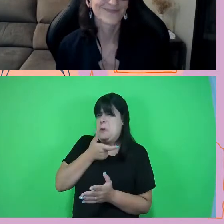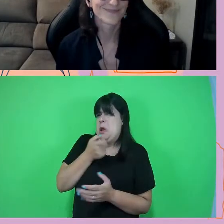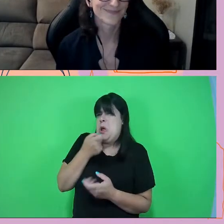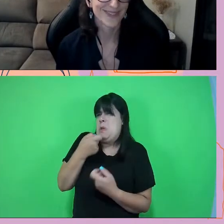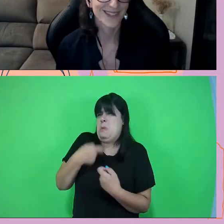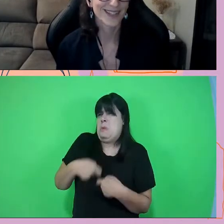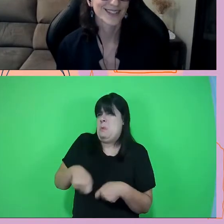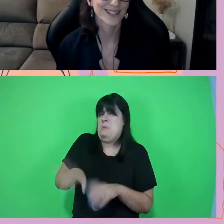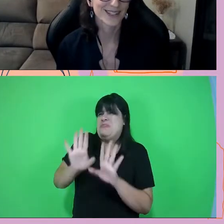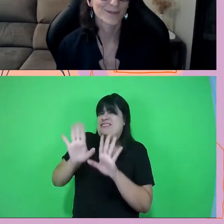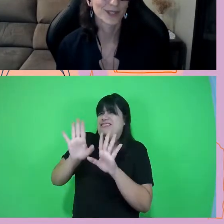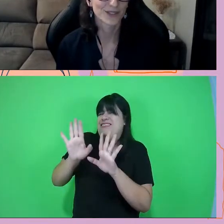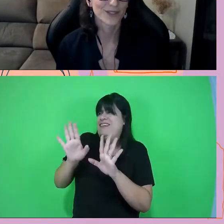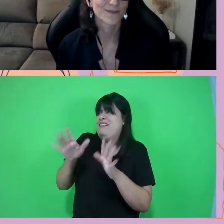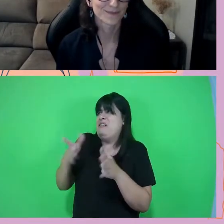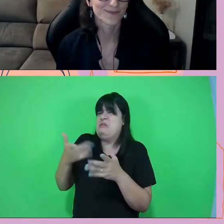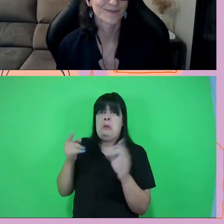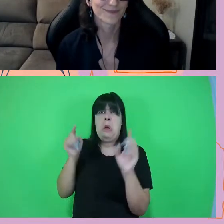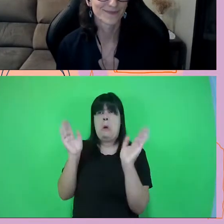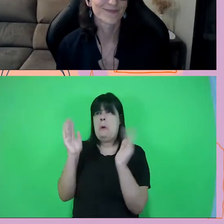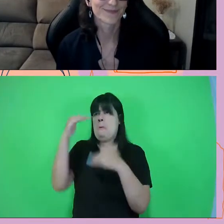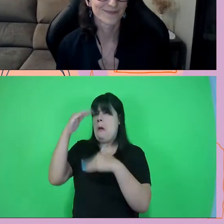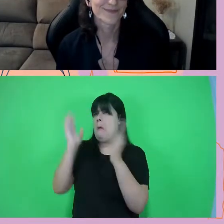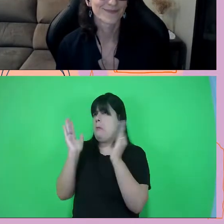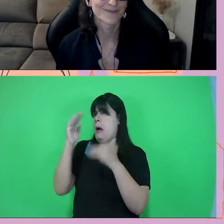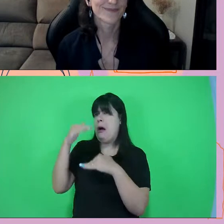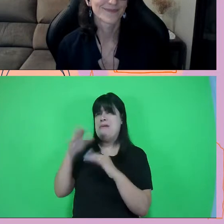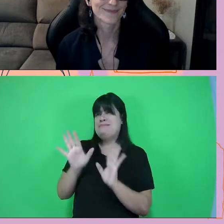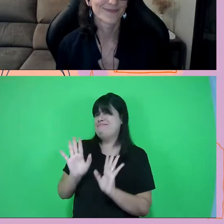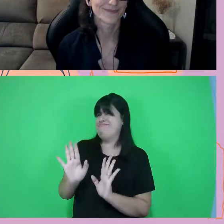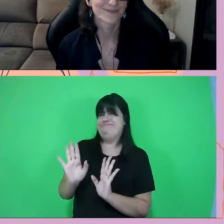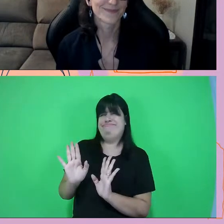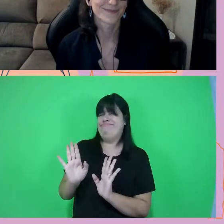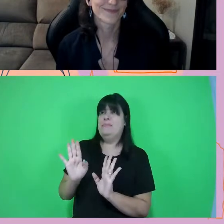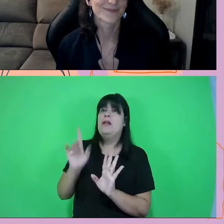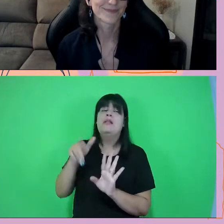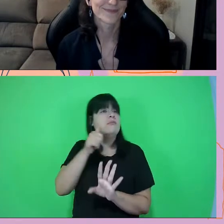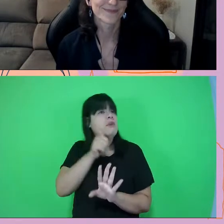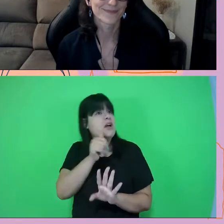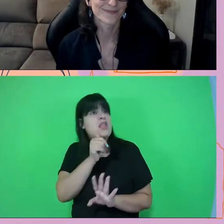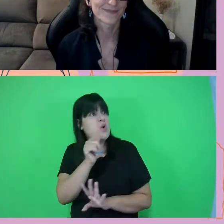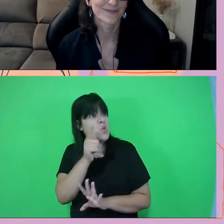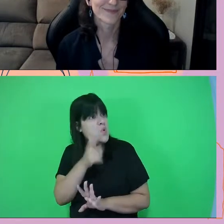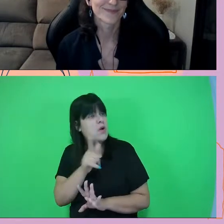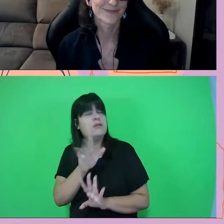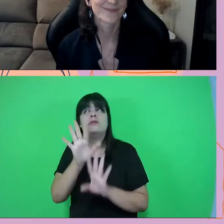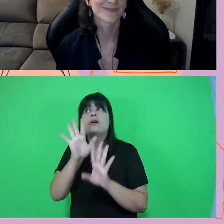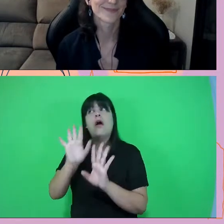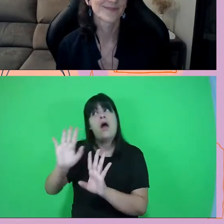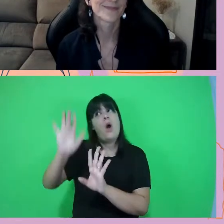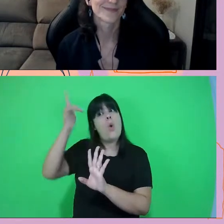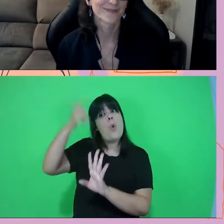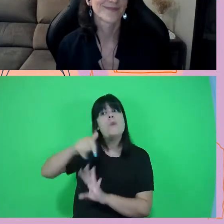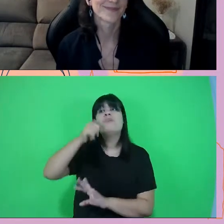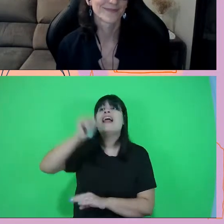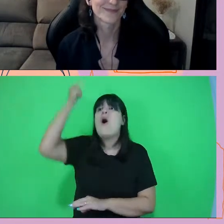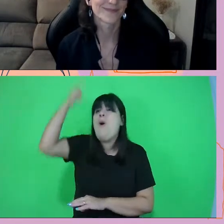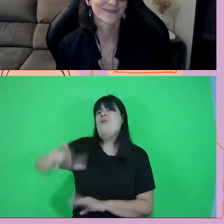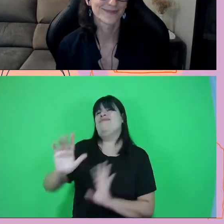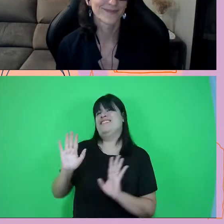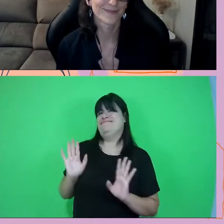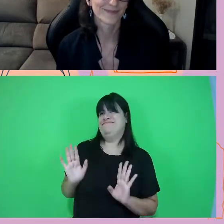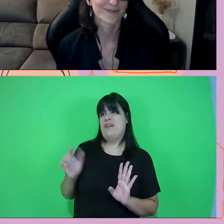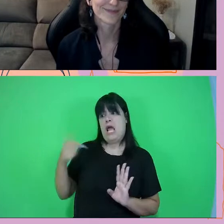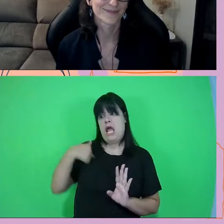preciso me enquadrar nesse padrão. Não, mas as meninas, outras meninas, não, as outras meninas são outras meninas. É, eu